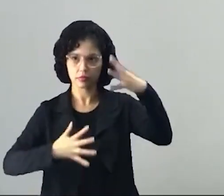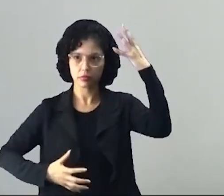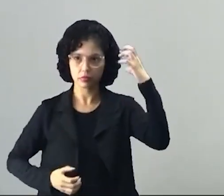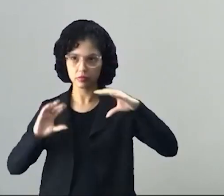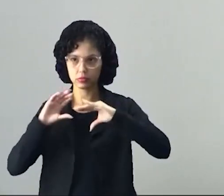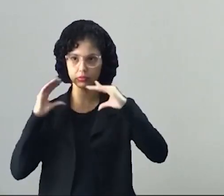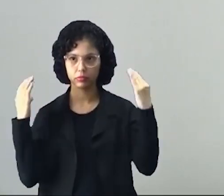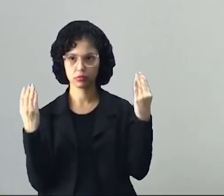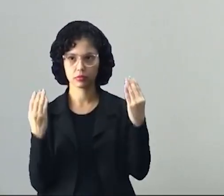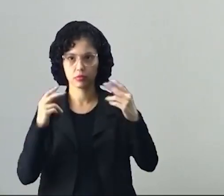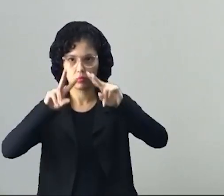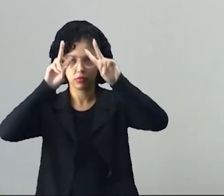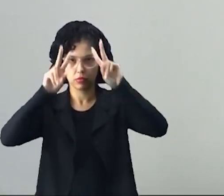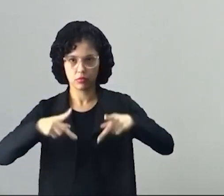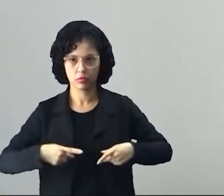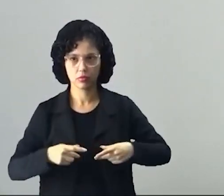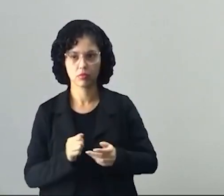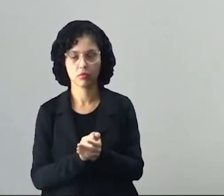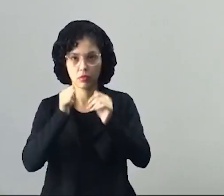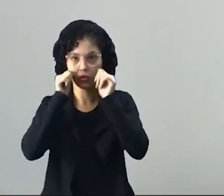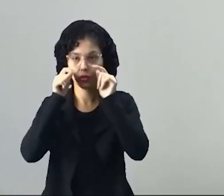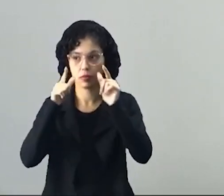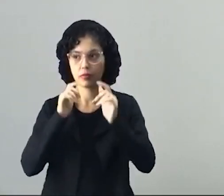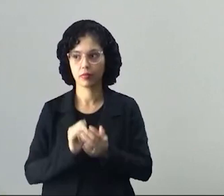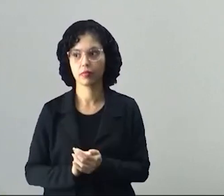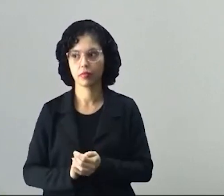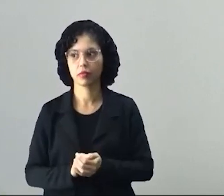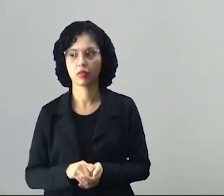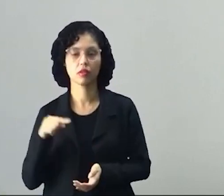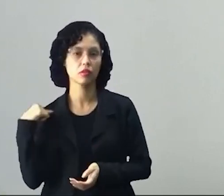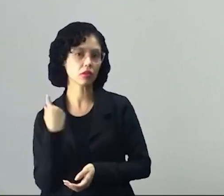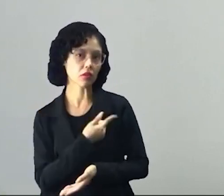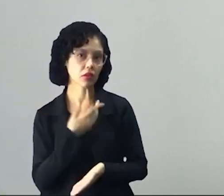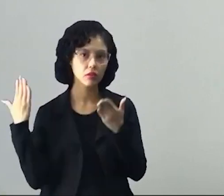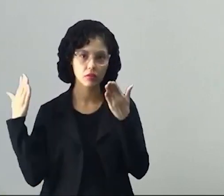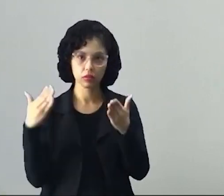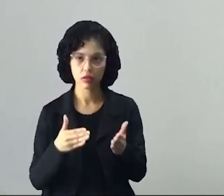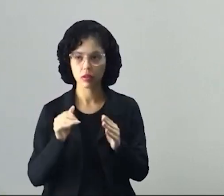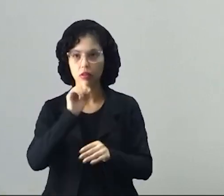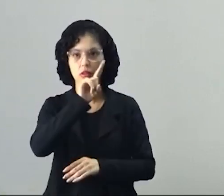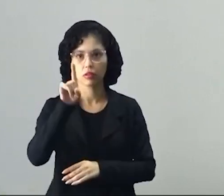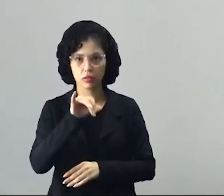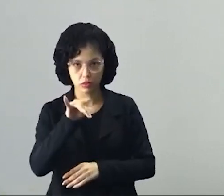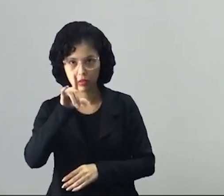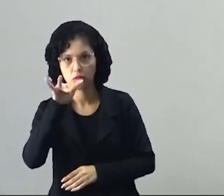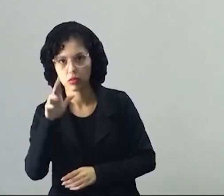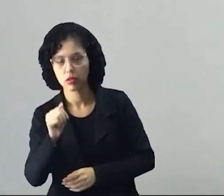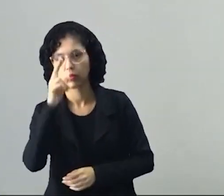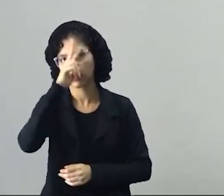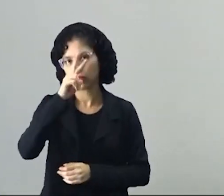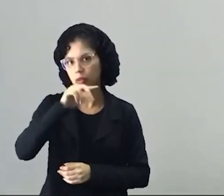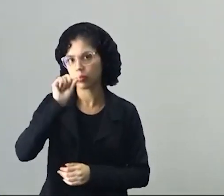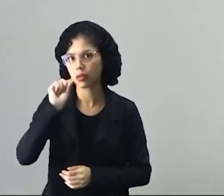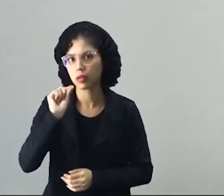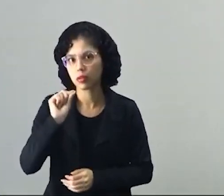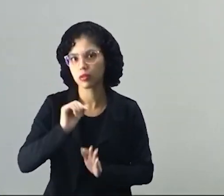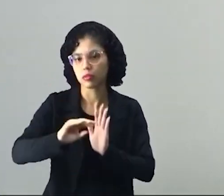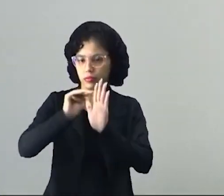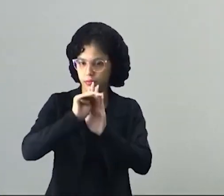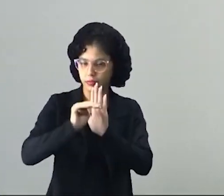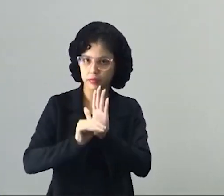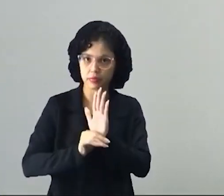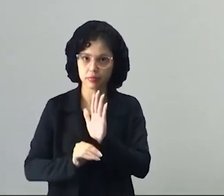humano. Eu deixei esse slide aqui para chamar a sua atenção, é lógico que não é o nosso objetivo na aula de zoologia, mas para você lembrar que existe um